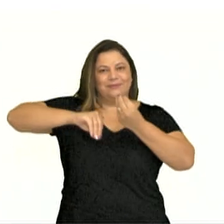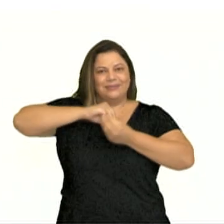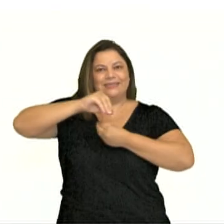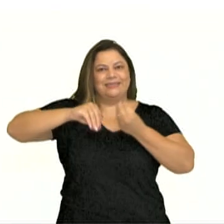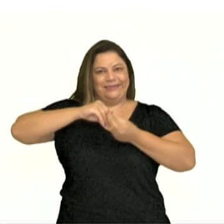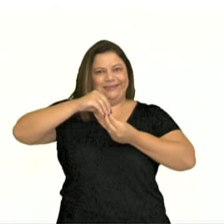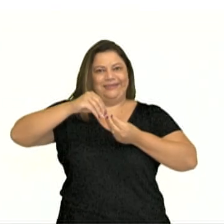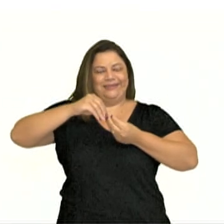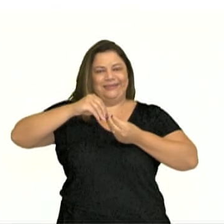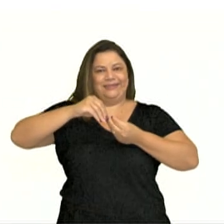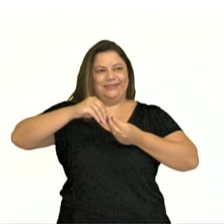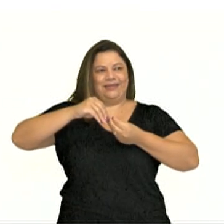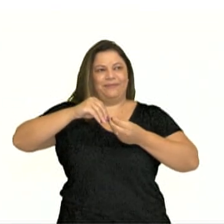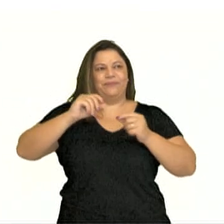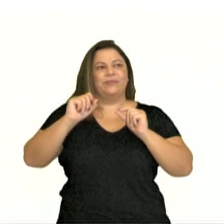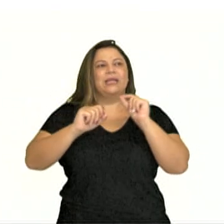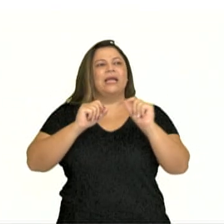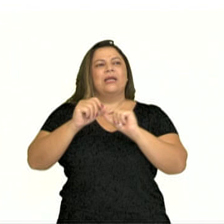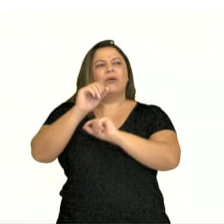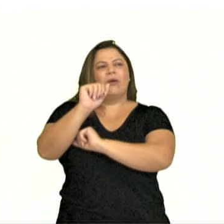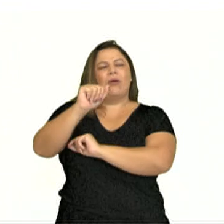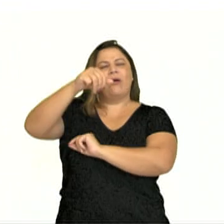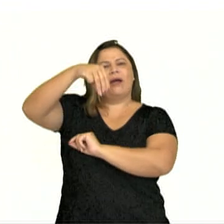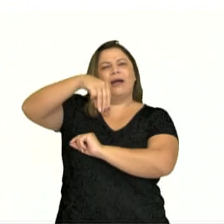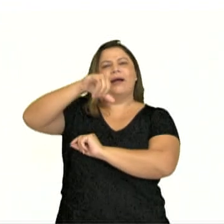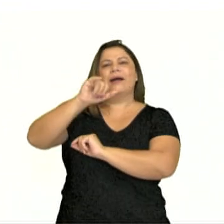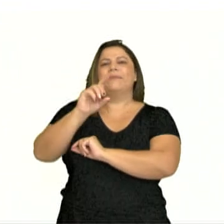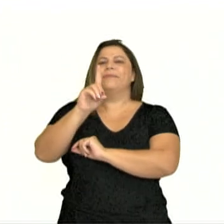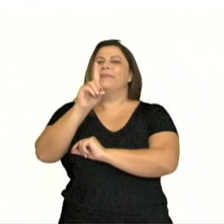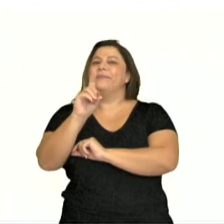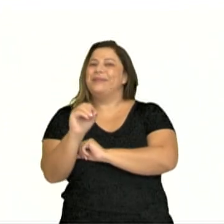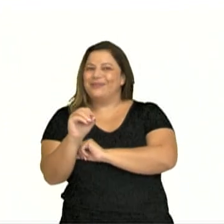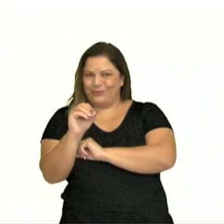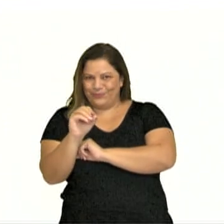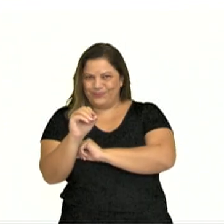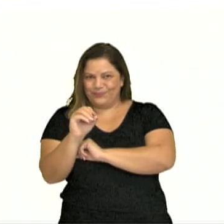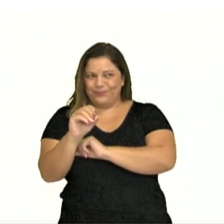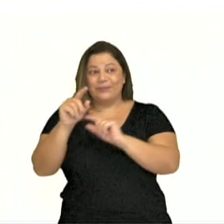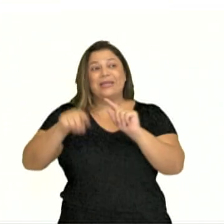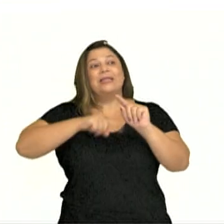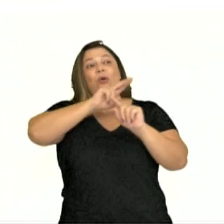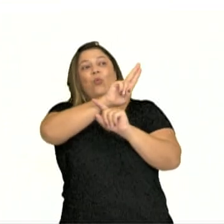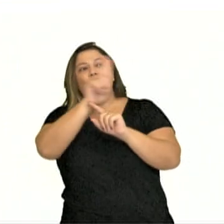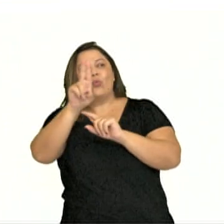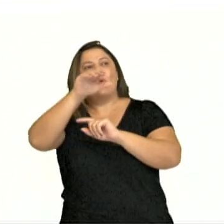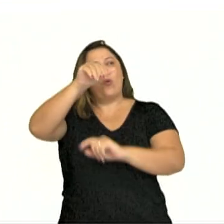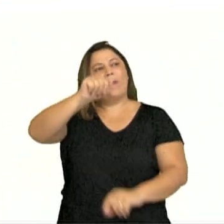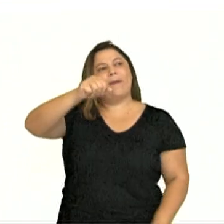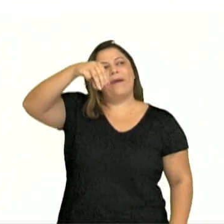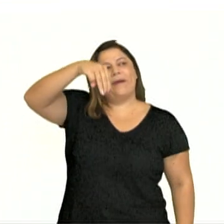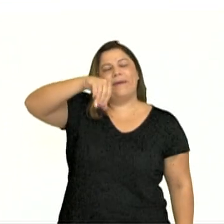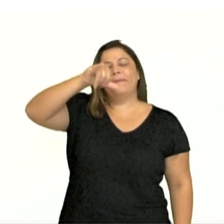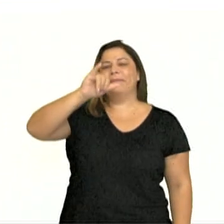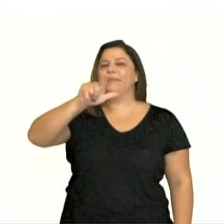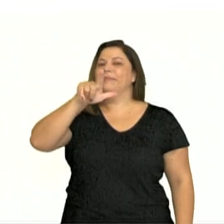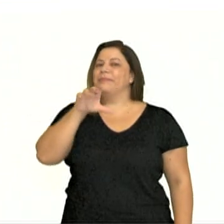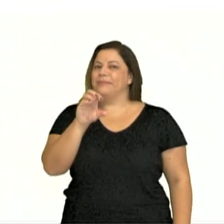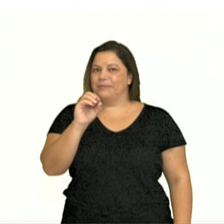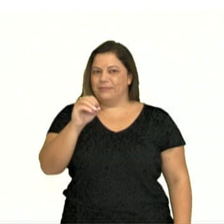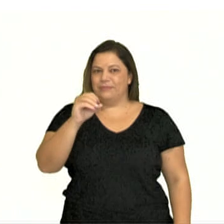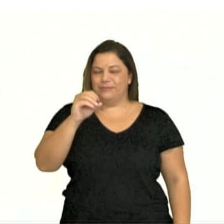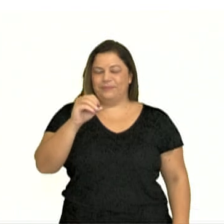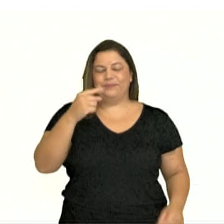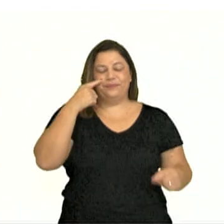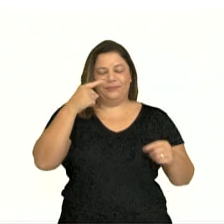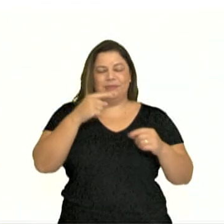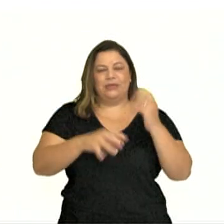planta, como o amido, por exemplo. Então é o amiloplasto, que é encontrado em alguns caules, raízes